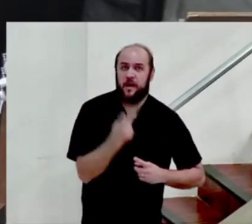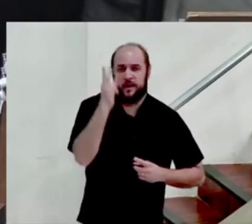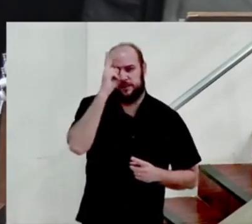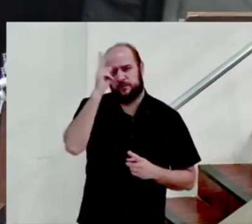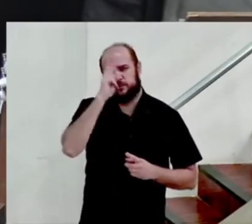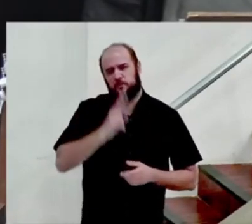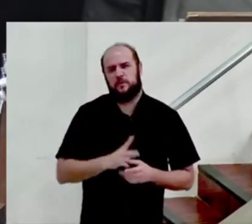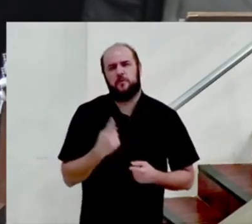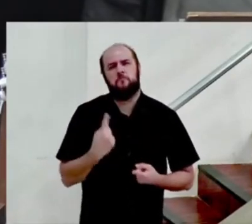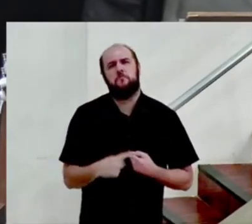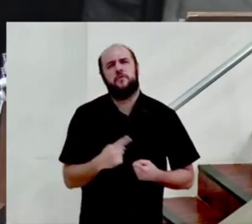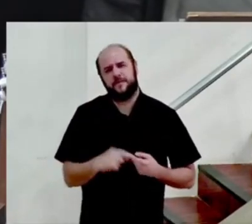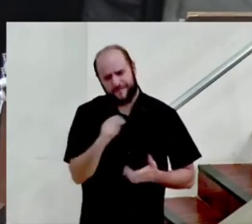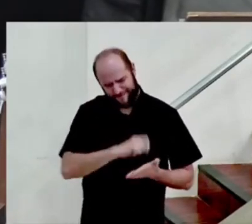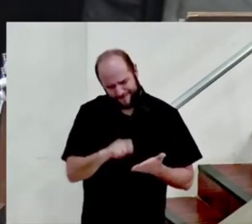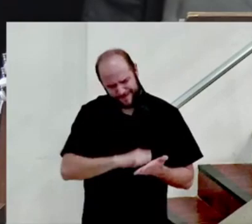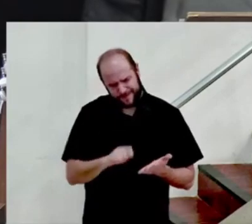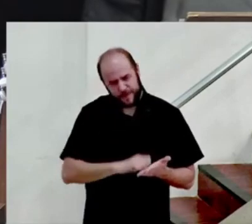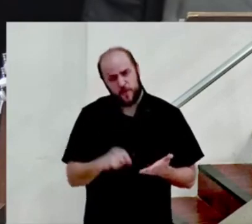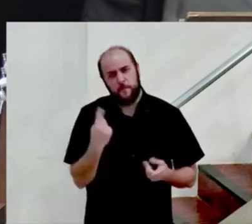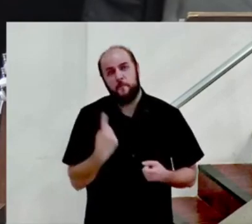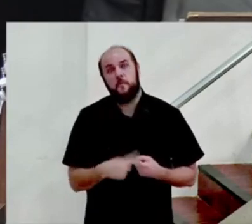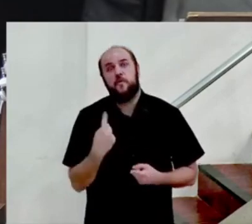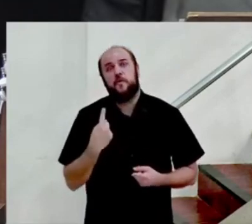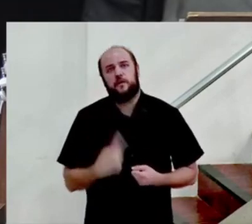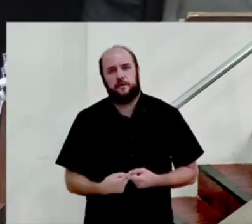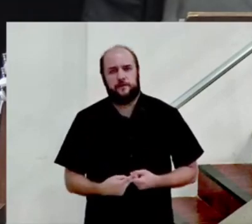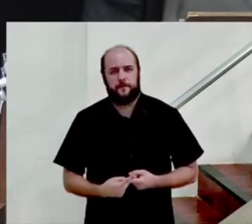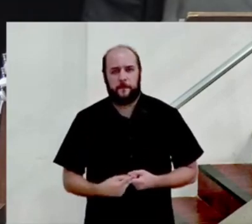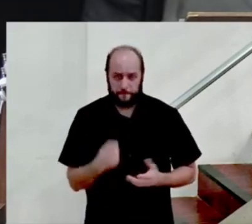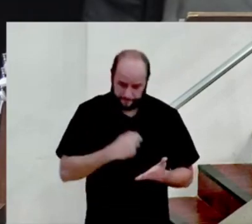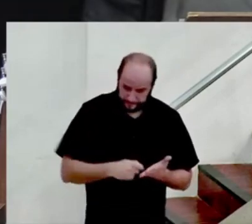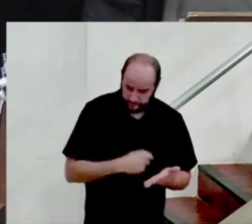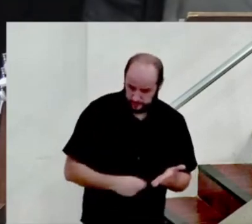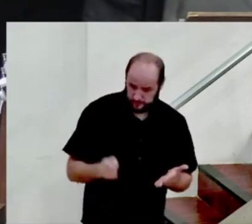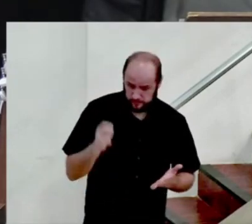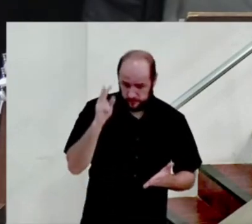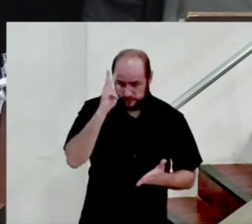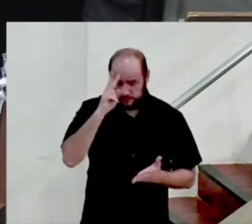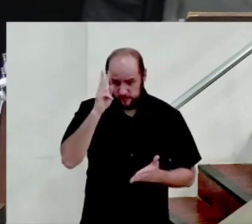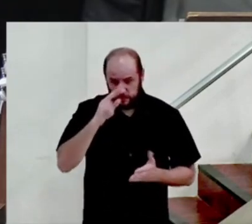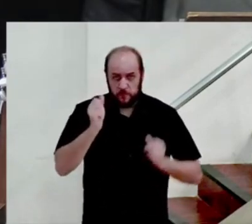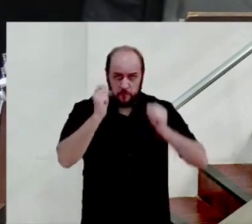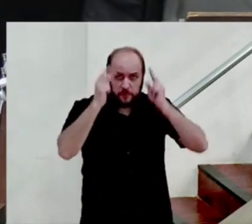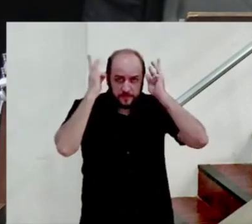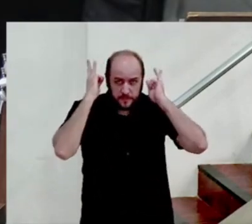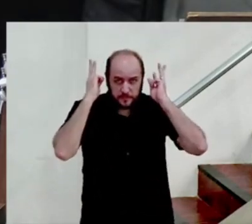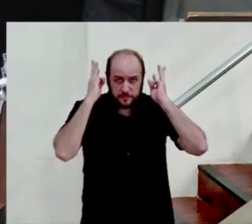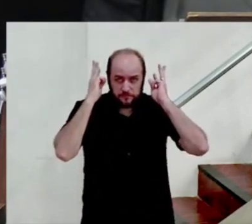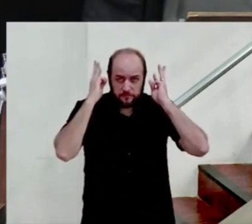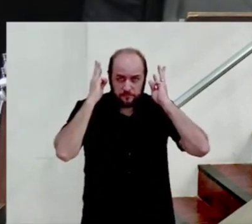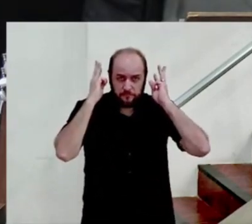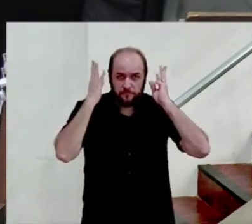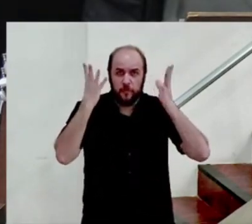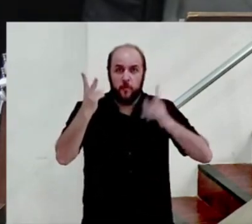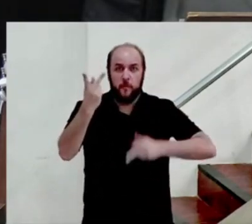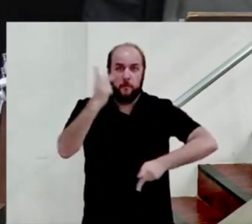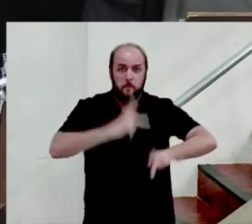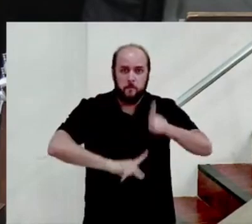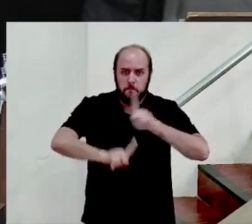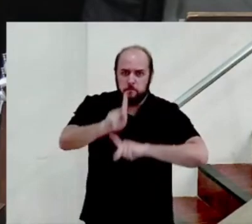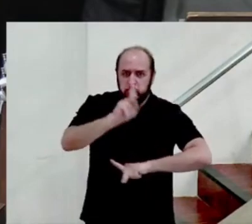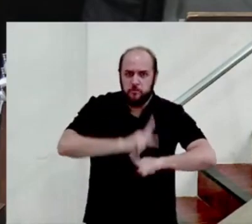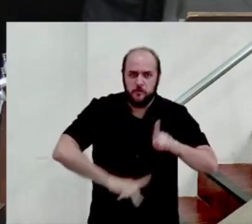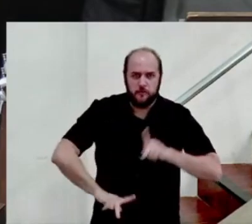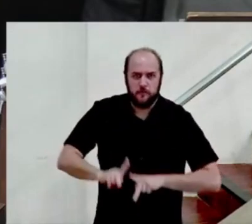foi escrita. Afinal, quem escreve esta narrativa é Moisés. Diante de um povo que tinha